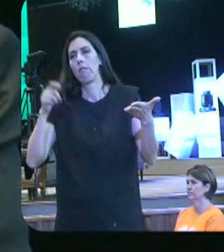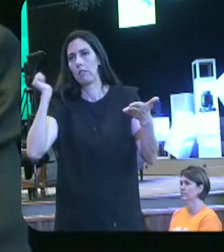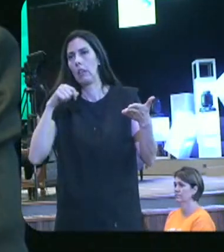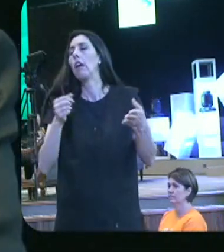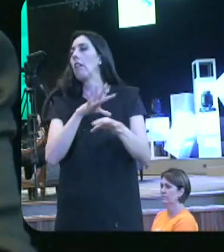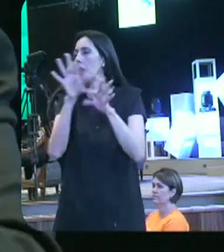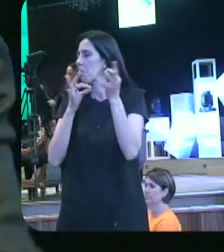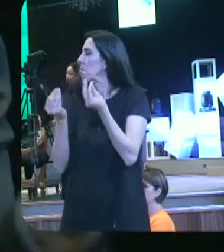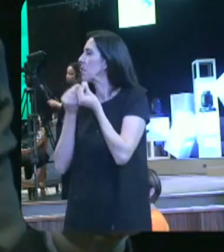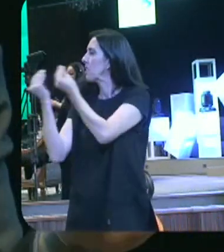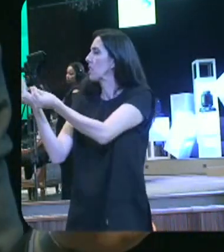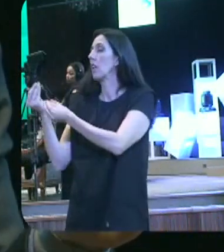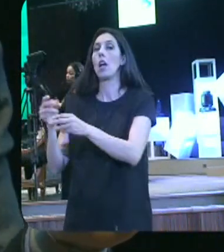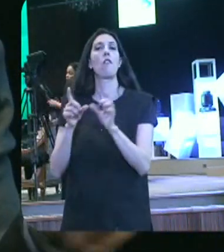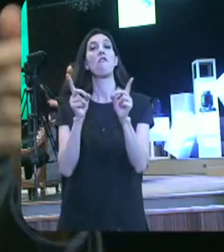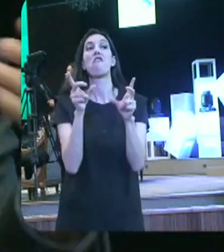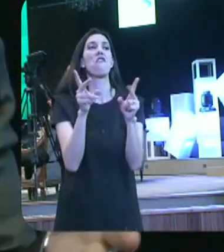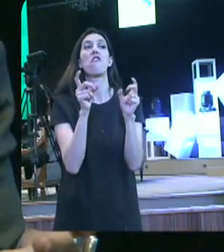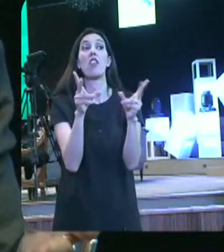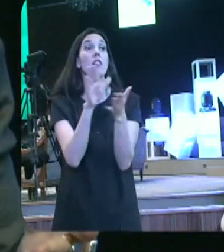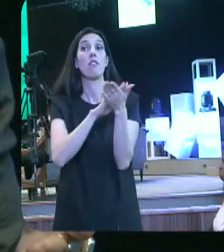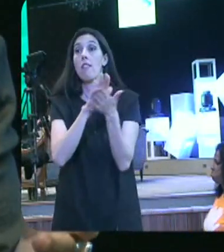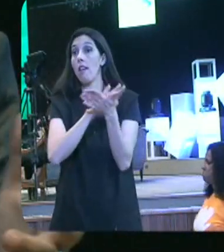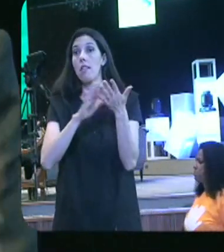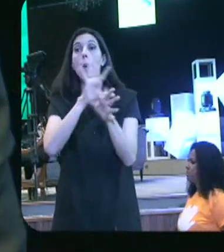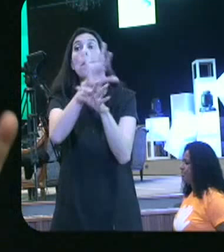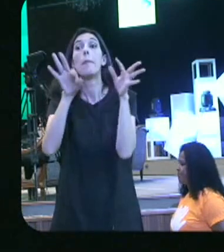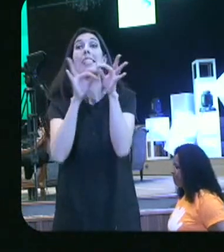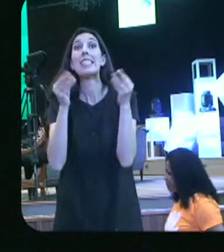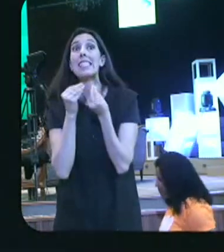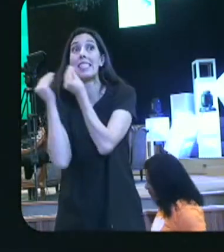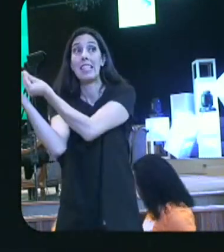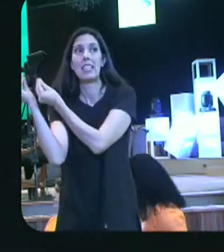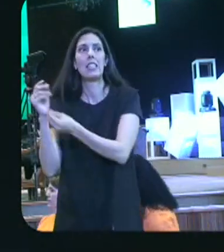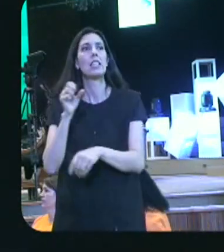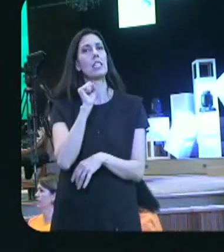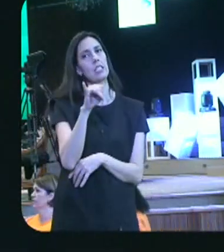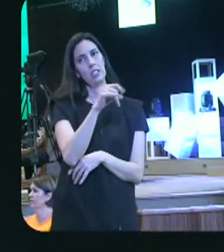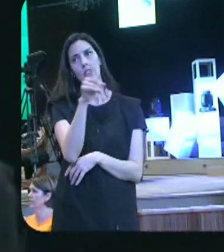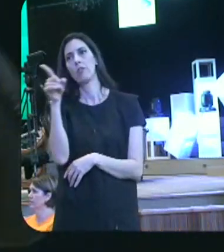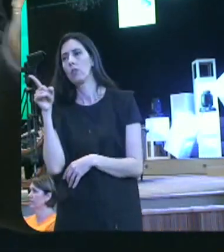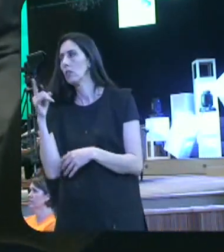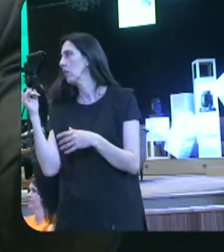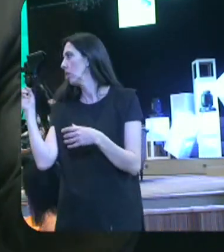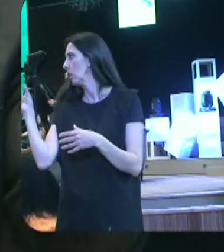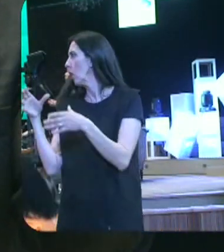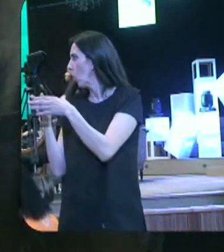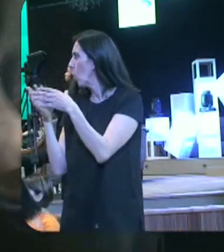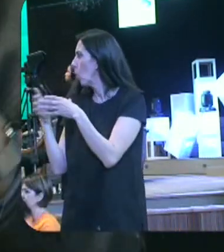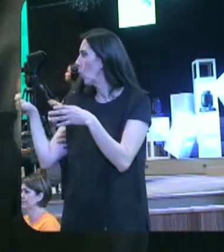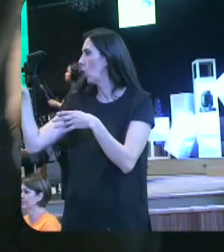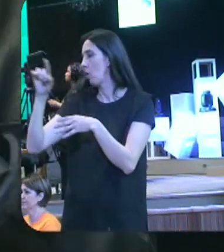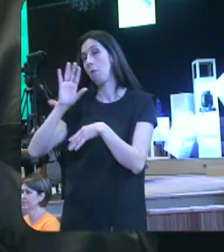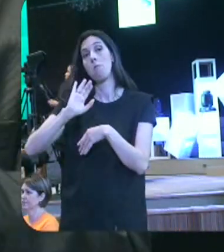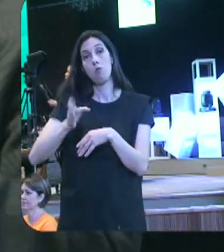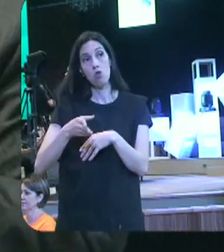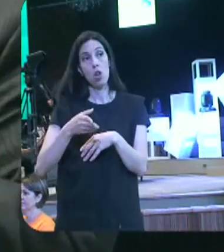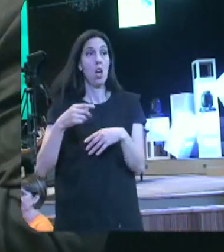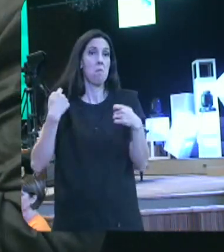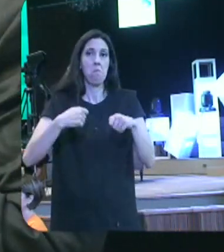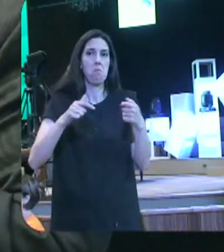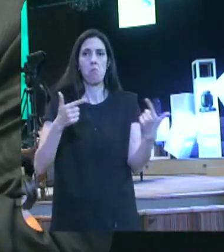de presente para você. Ninguém vai vender nada não, é um presente, tá? Então, se você quiser esse presente, alguns já têm, tá? Não